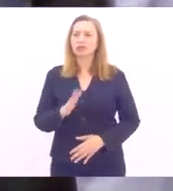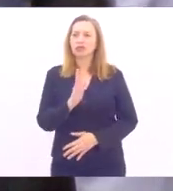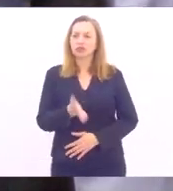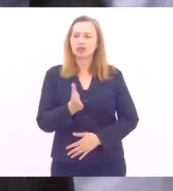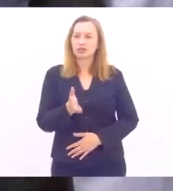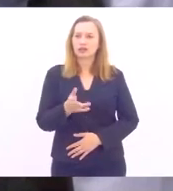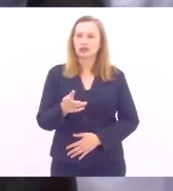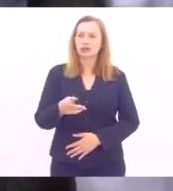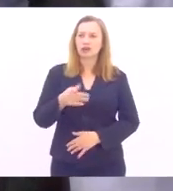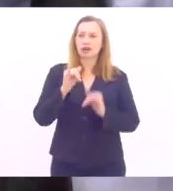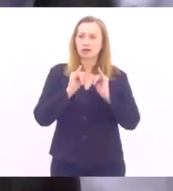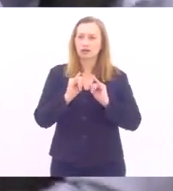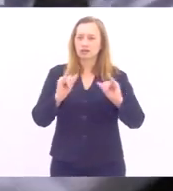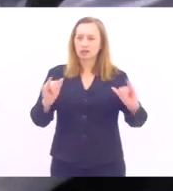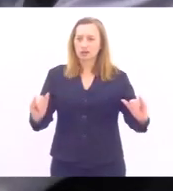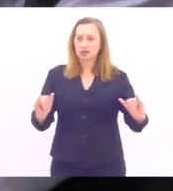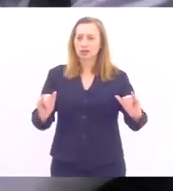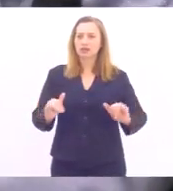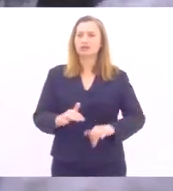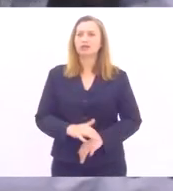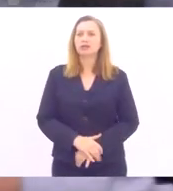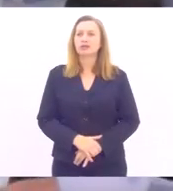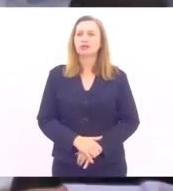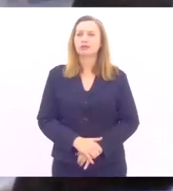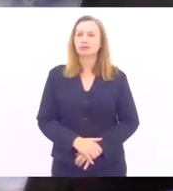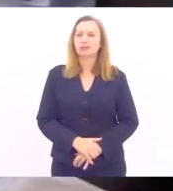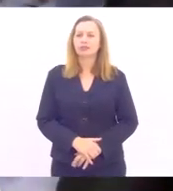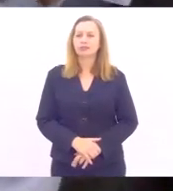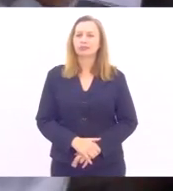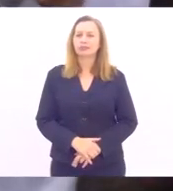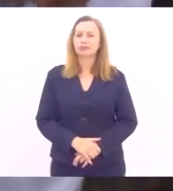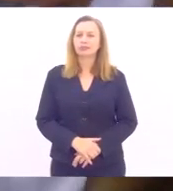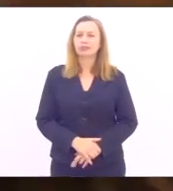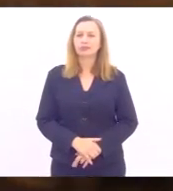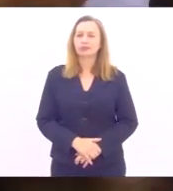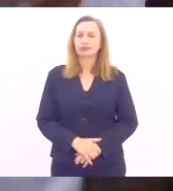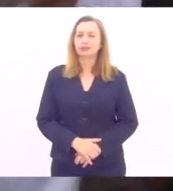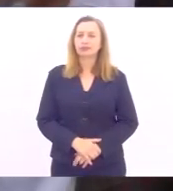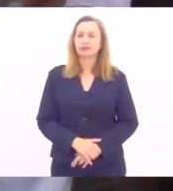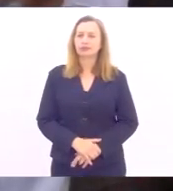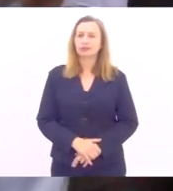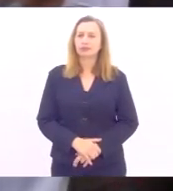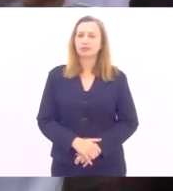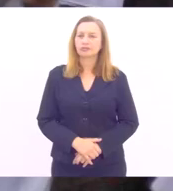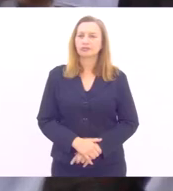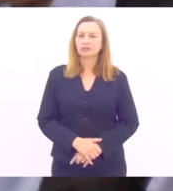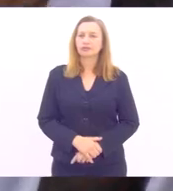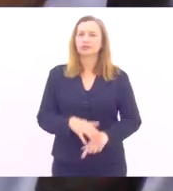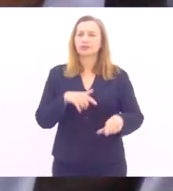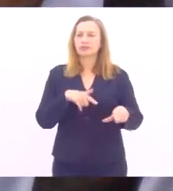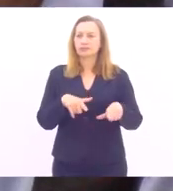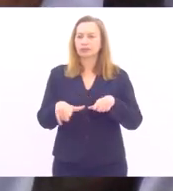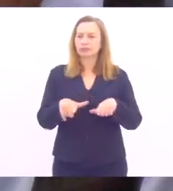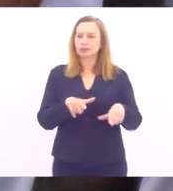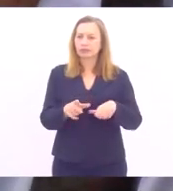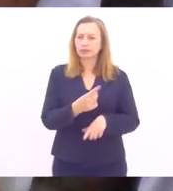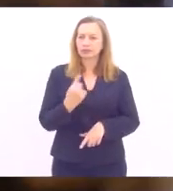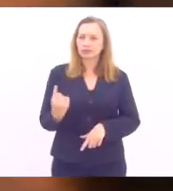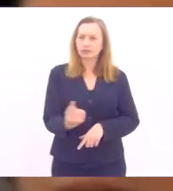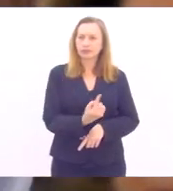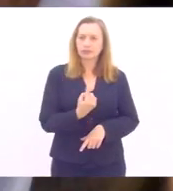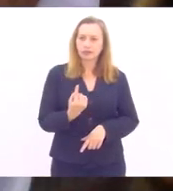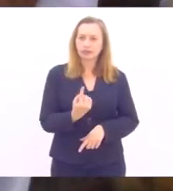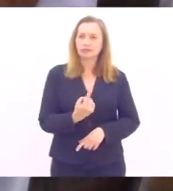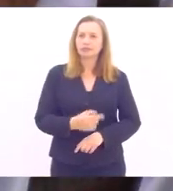foi anunciado, para nós trabalharmos como